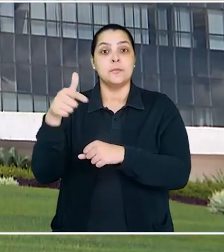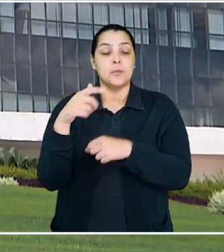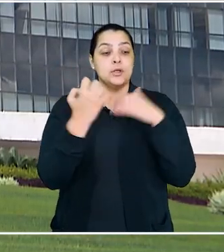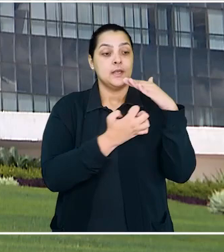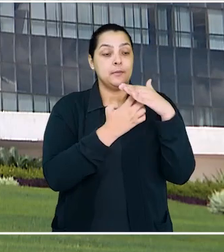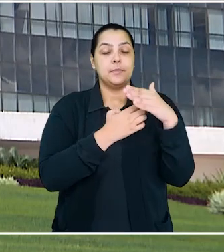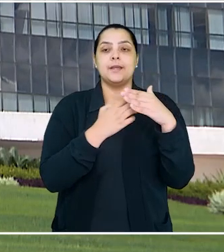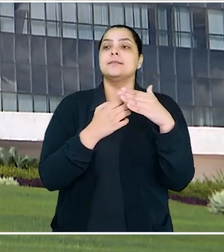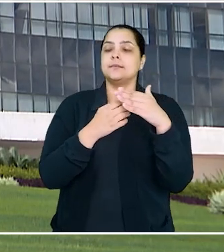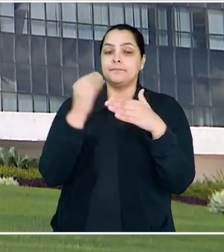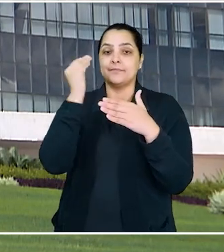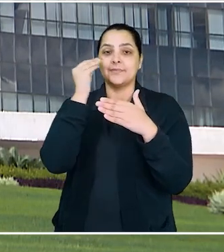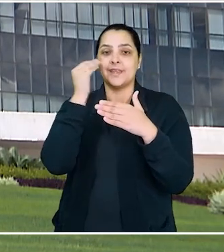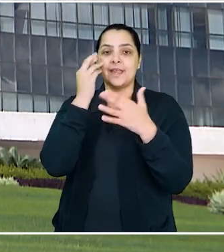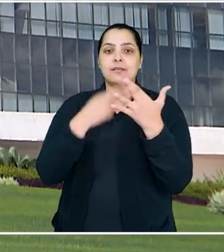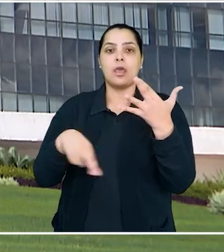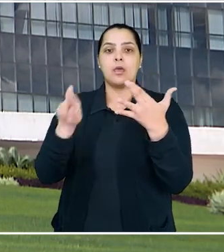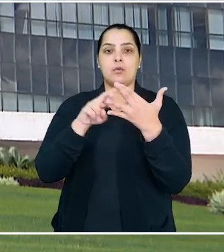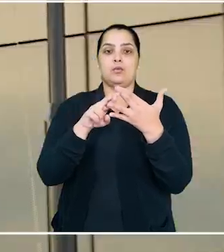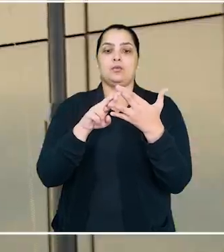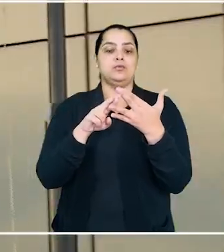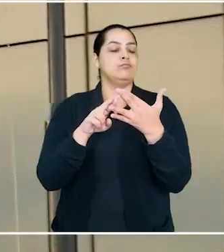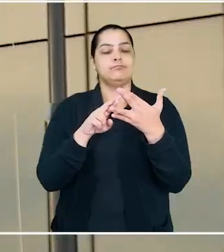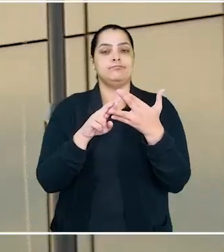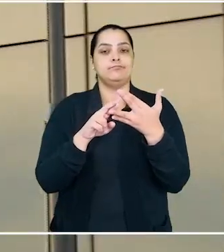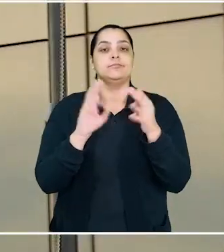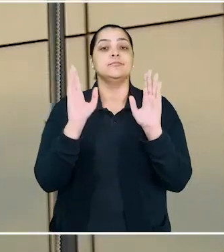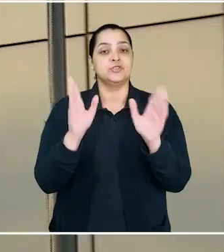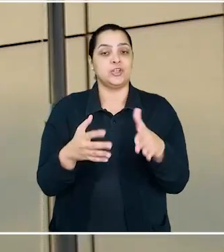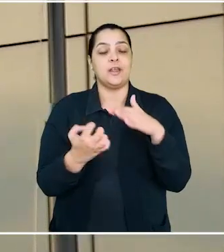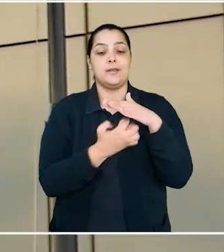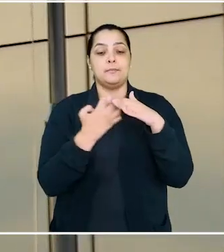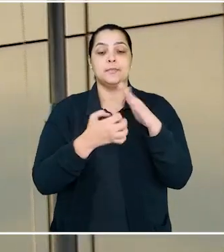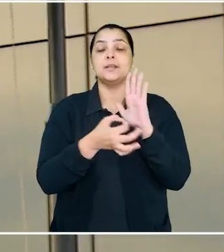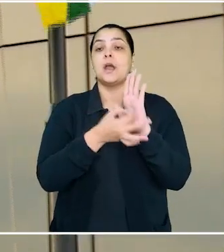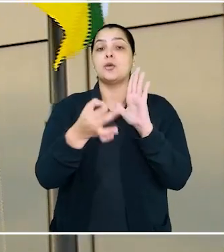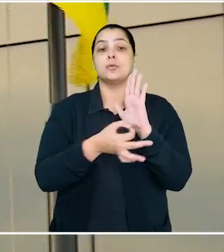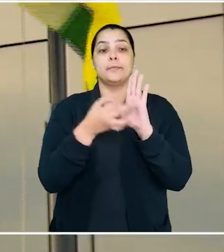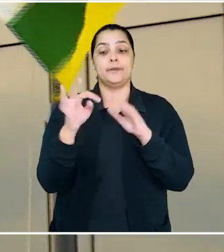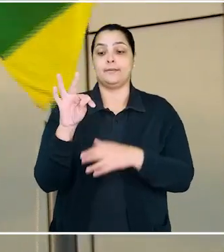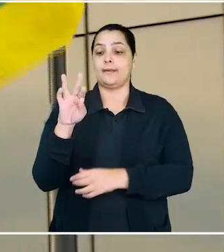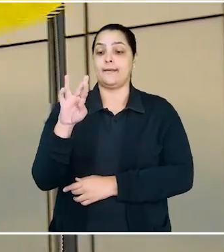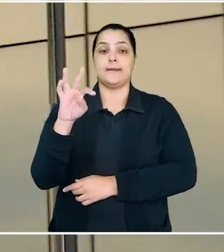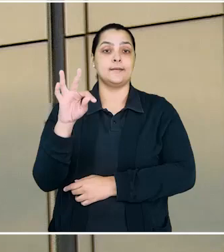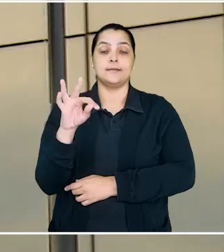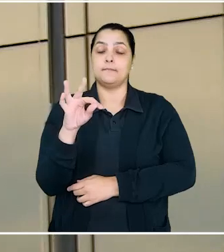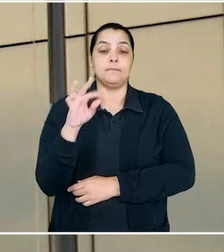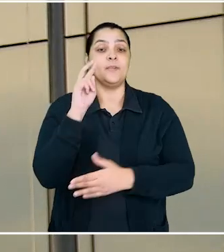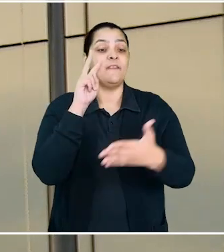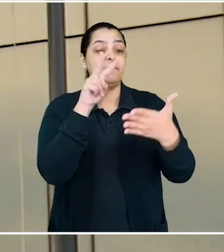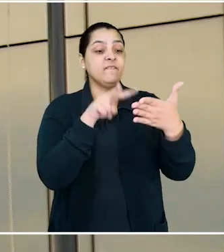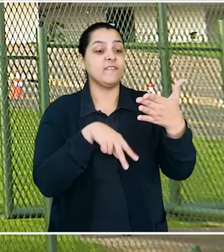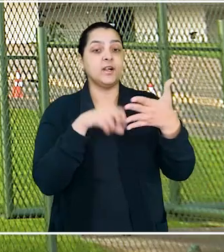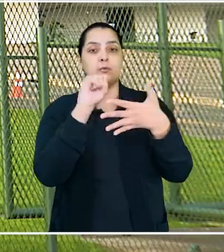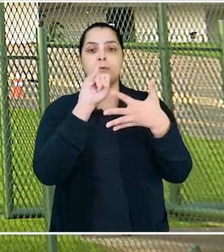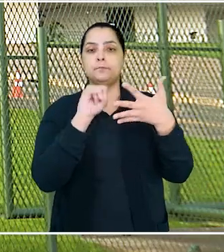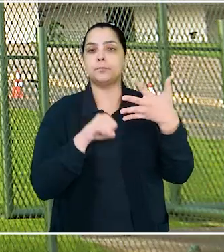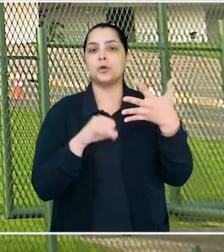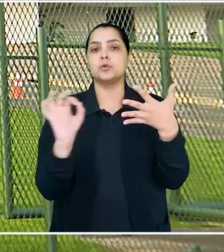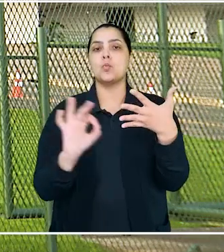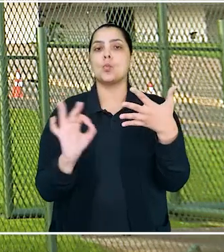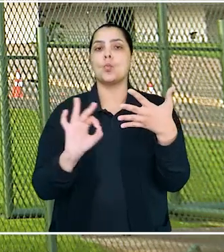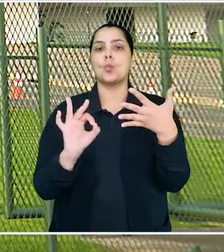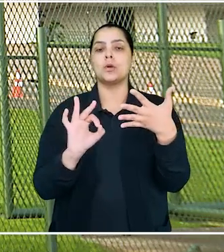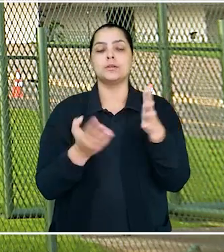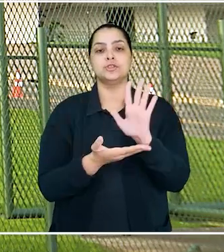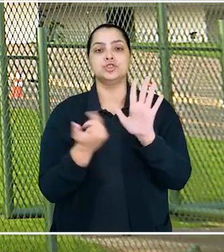decisão regional ter se tornado definitiva. A empregadora argumentou que o TRT não havia considerado as hipóteses que